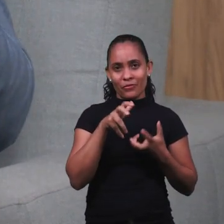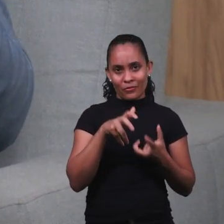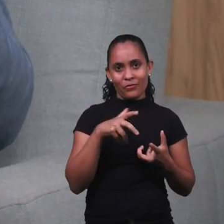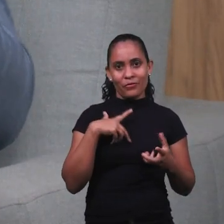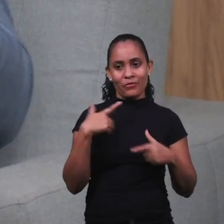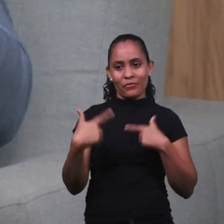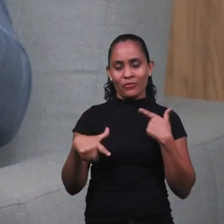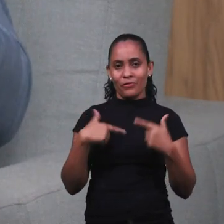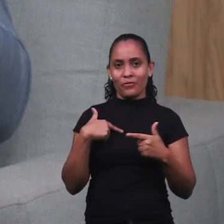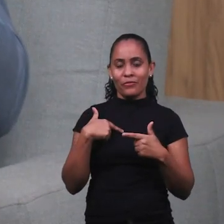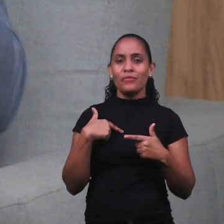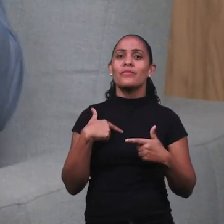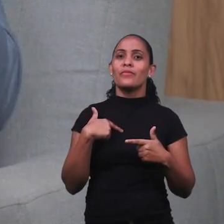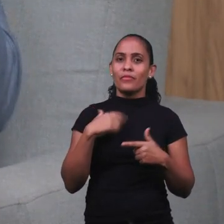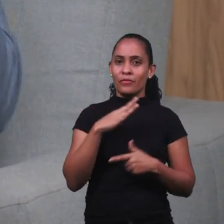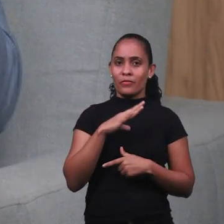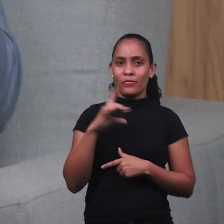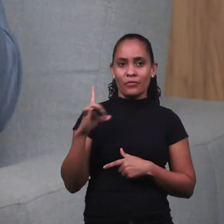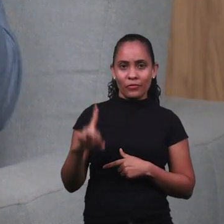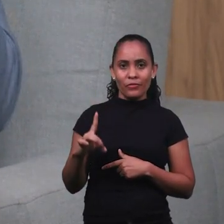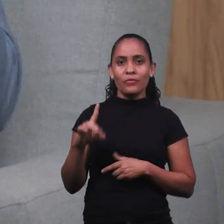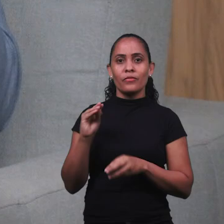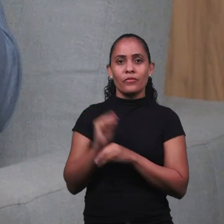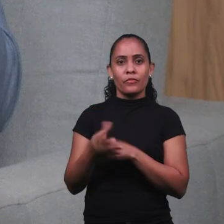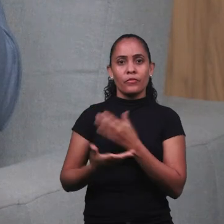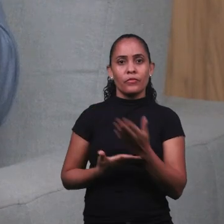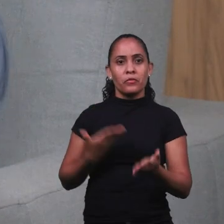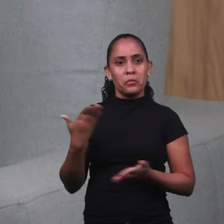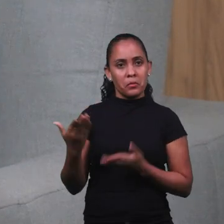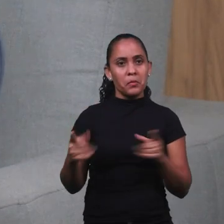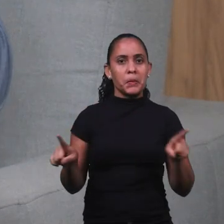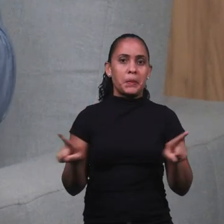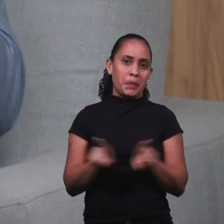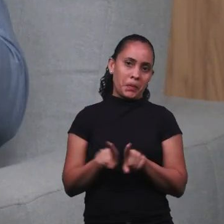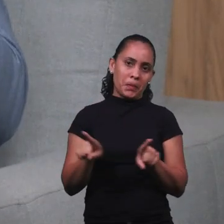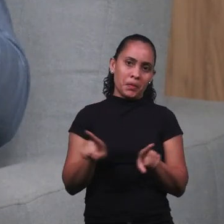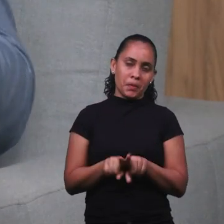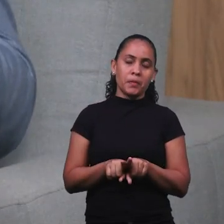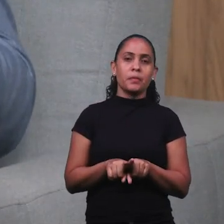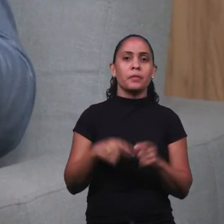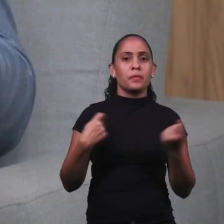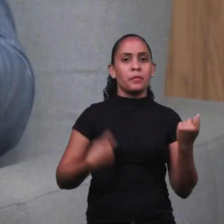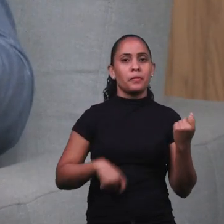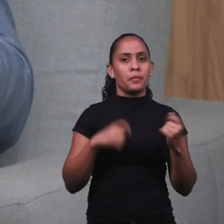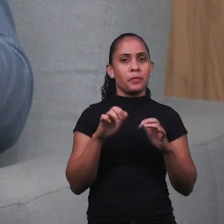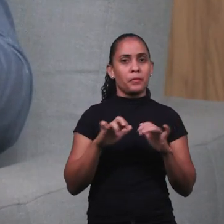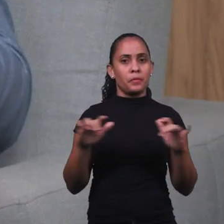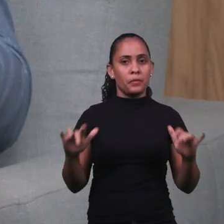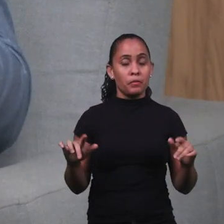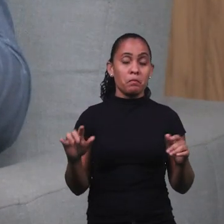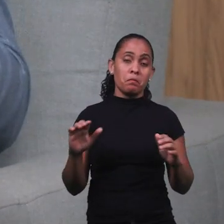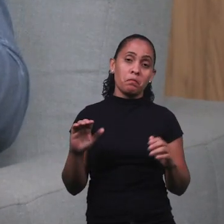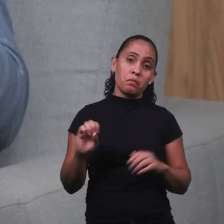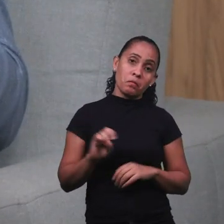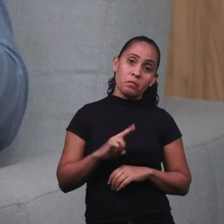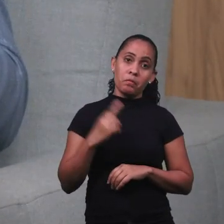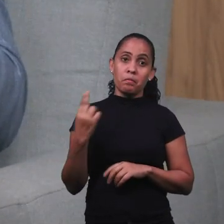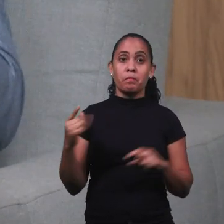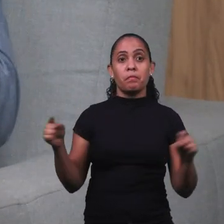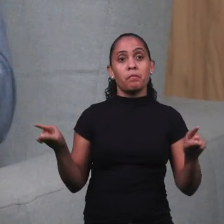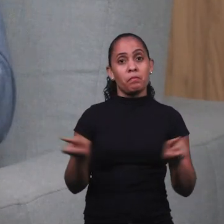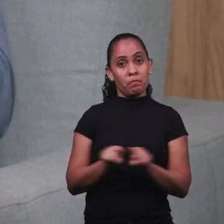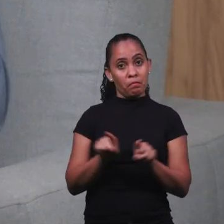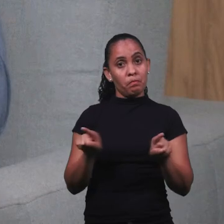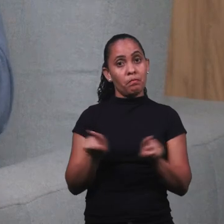senhoras, né? Senhora de frente, você que faz parte do grupo de louvor, toca um instrumento, ou até mesmo